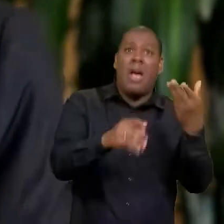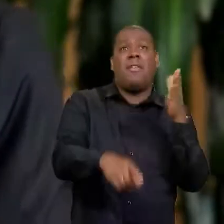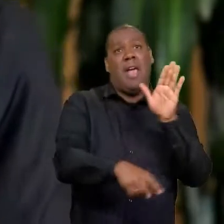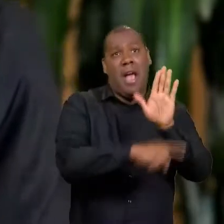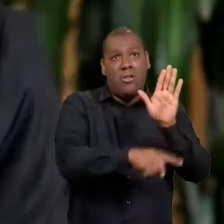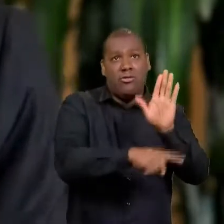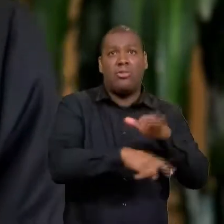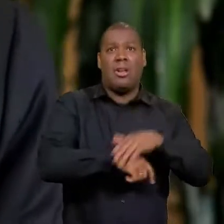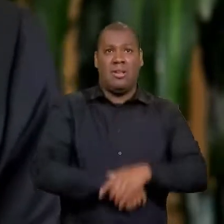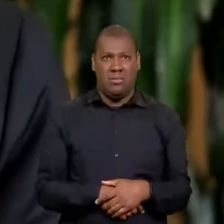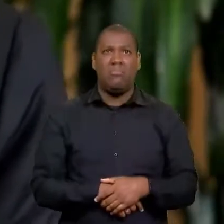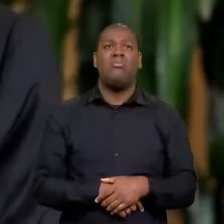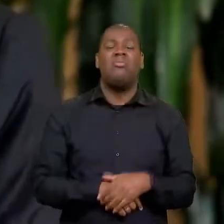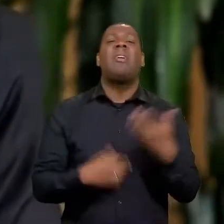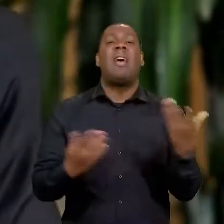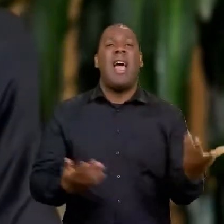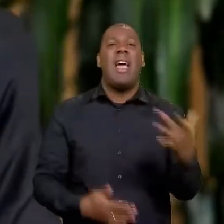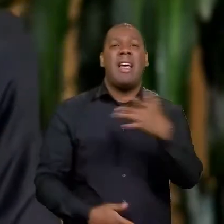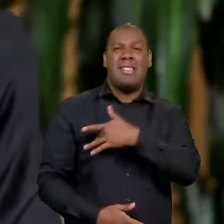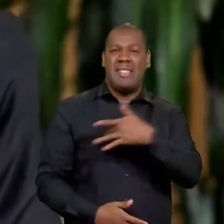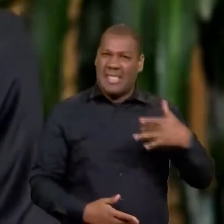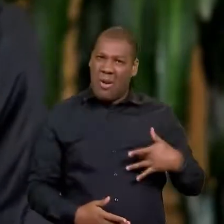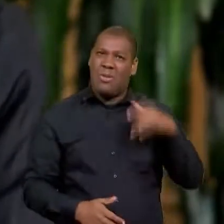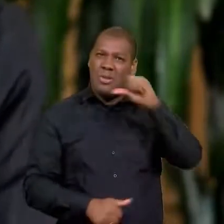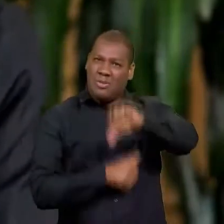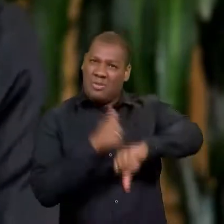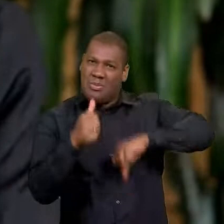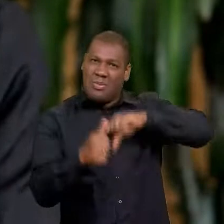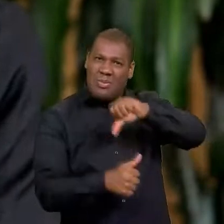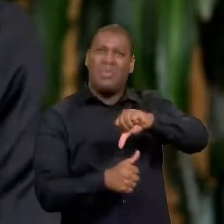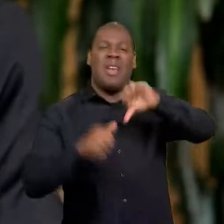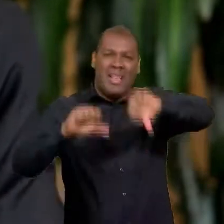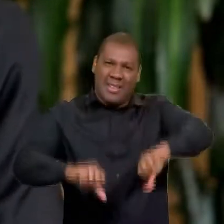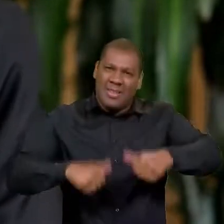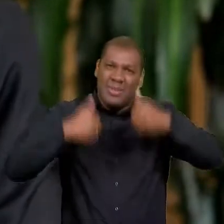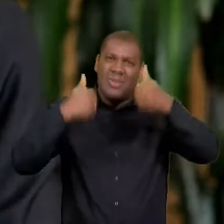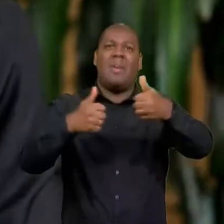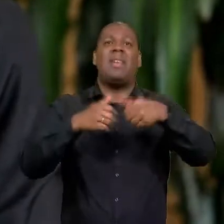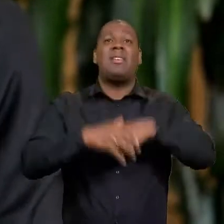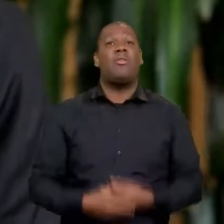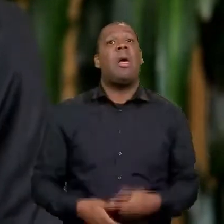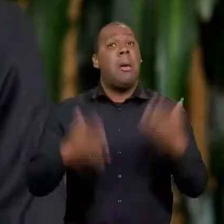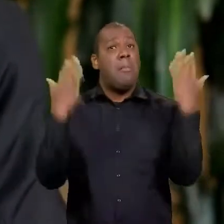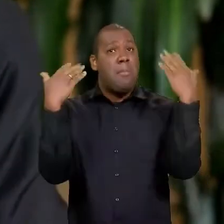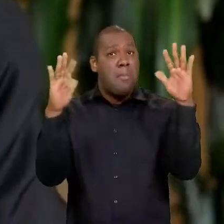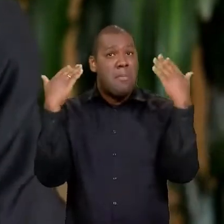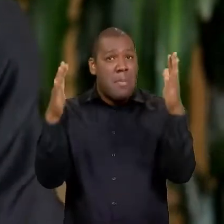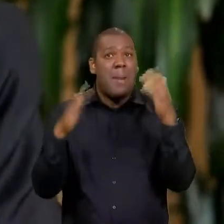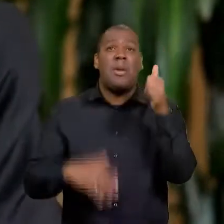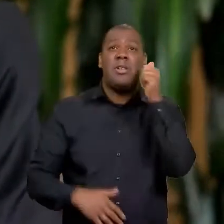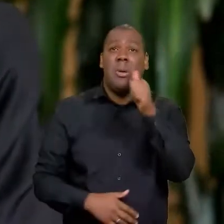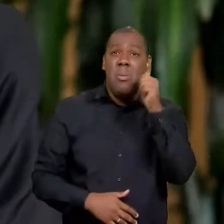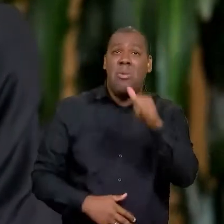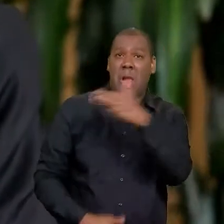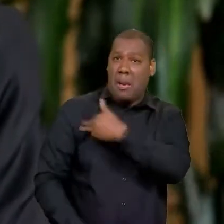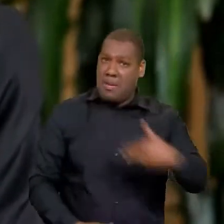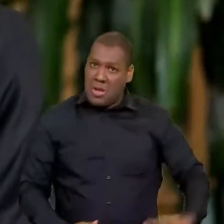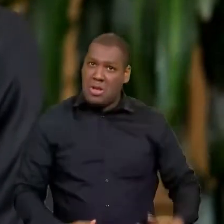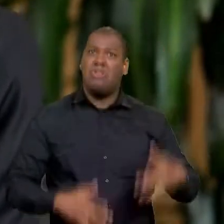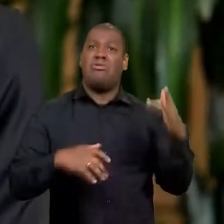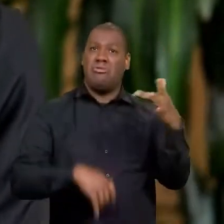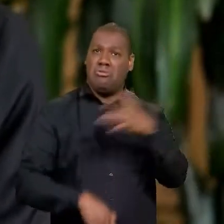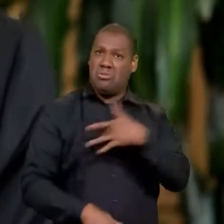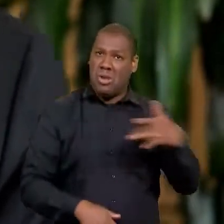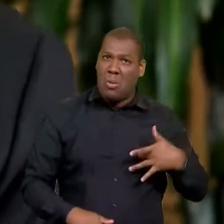ministra e todo o pessoal da saúde, porque ela conseguiu fazer, sabe, o edital, a maioria de